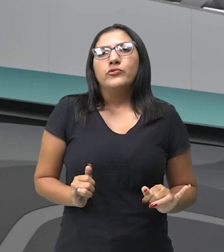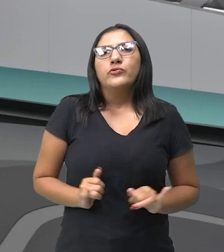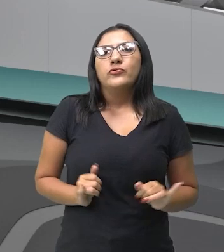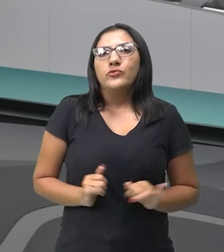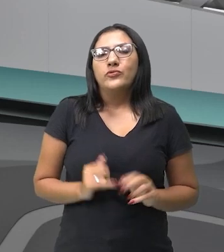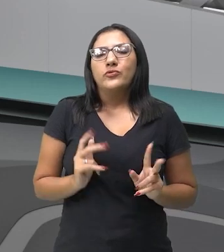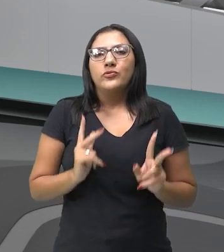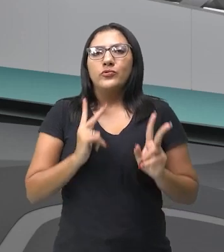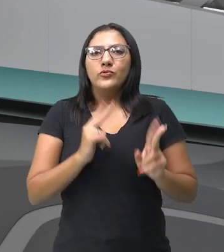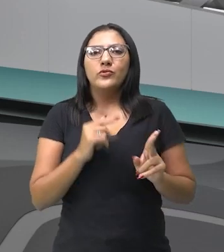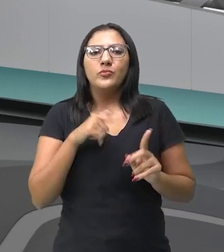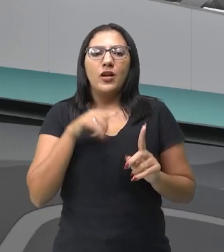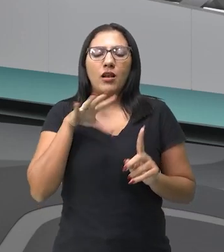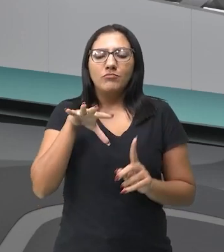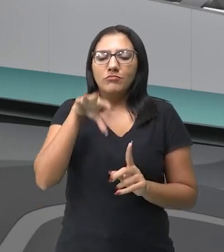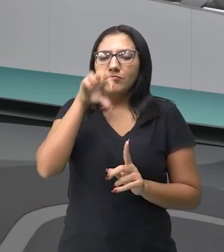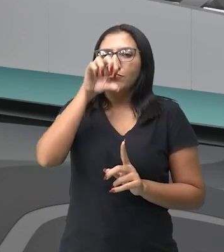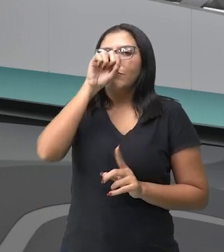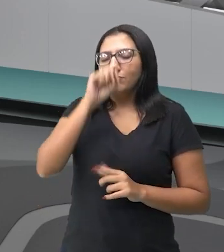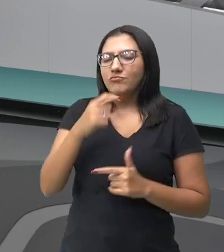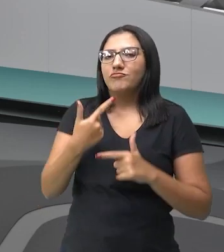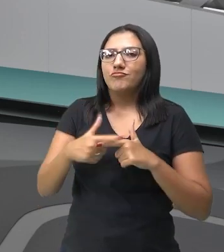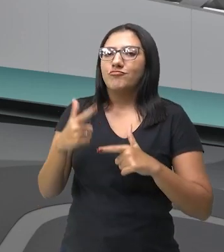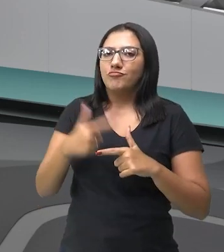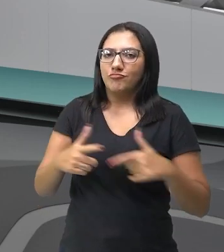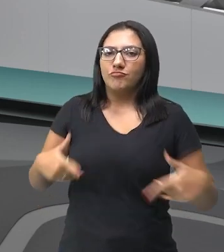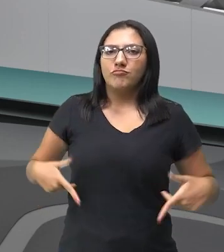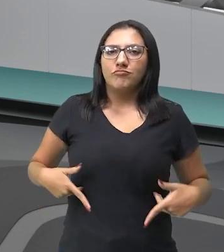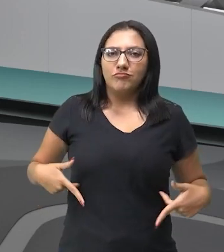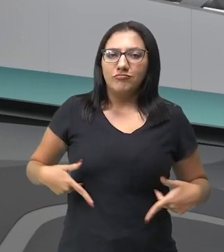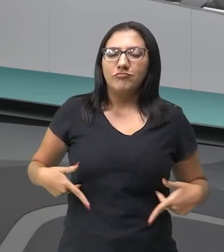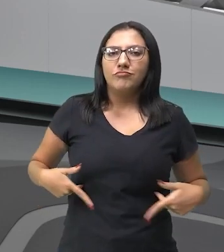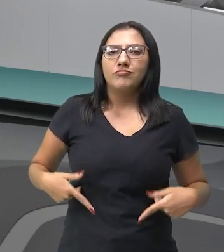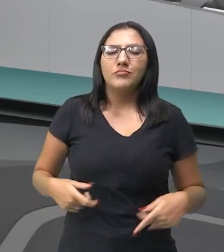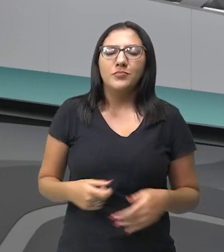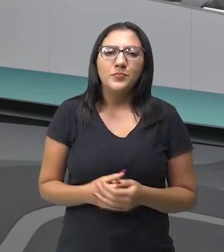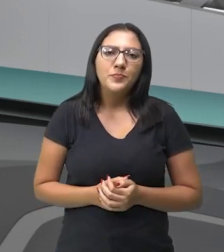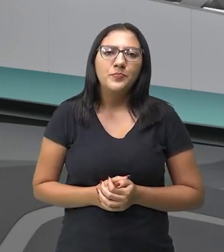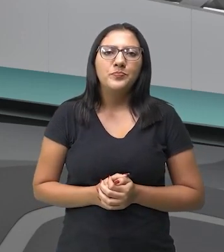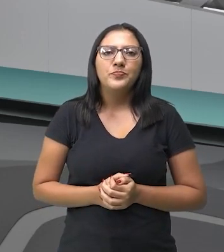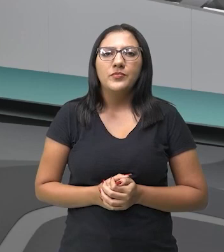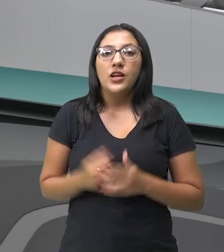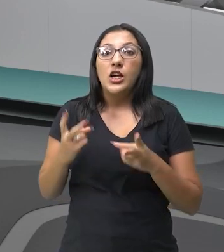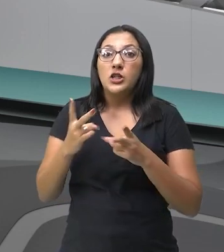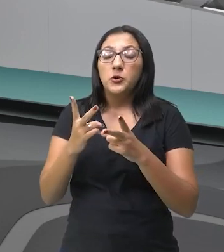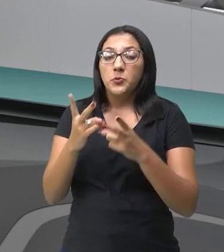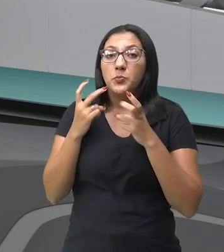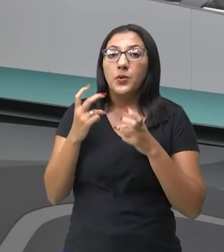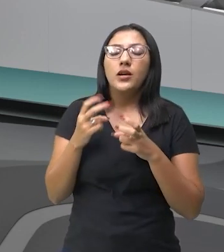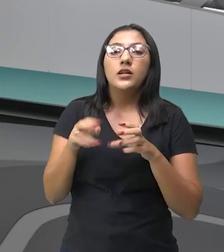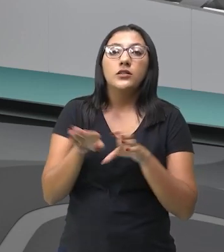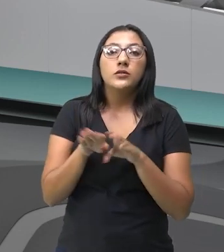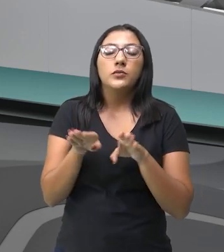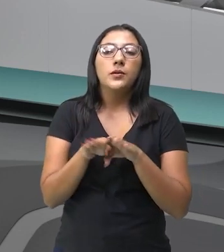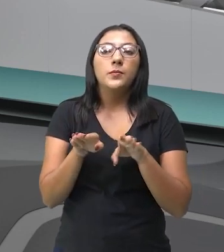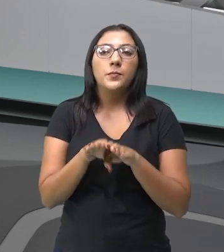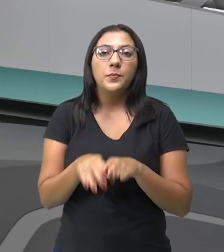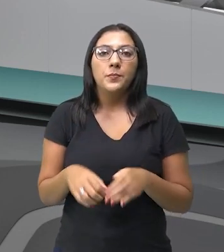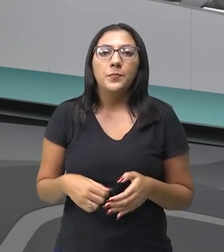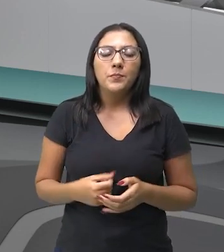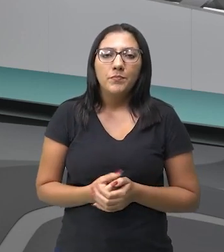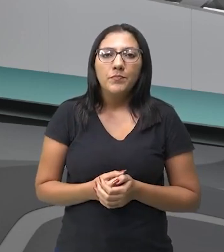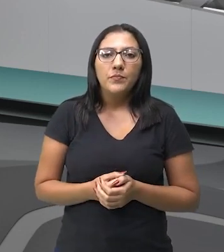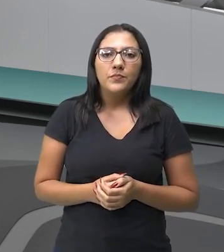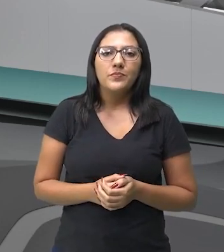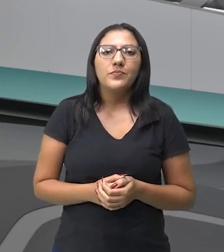que, notem que ele vai, quando ele diz sobre o mundo, ele tem aqui o mapa do mundo e pessoas fumando